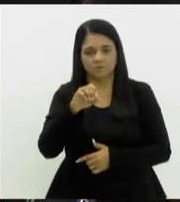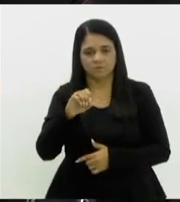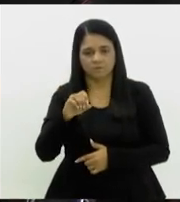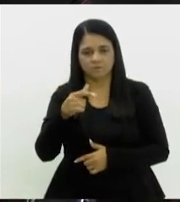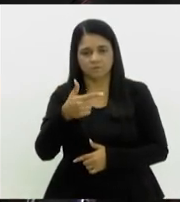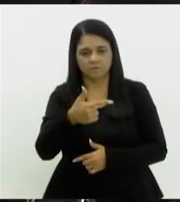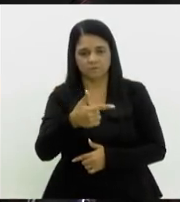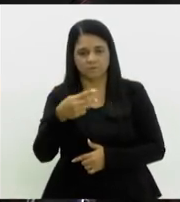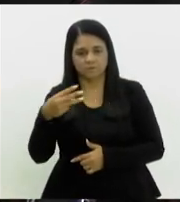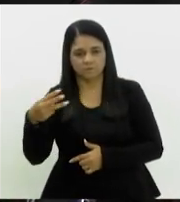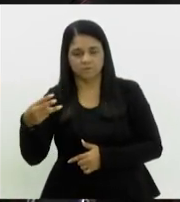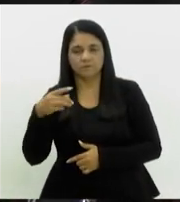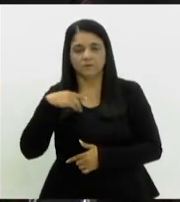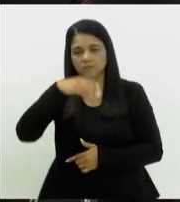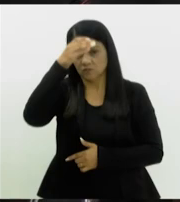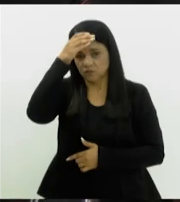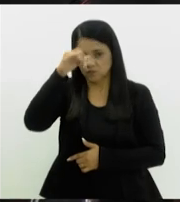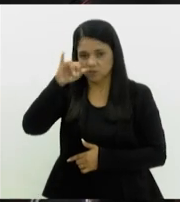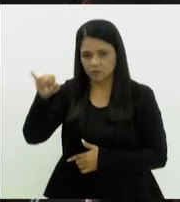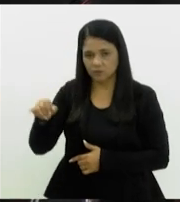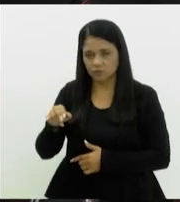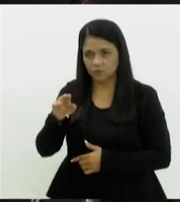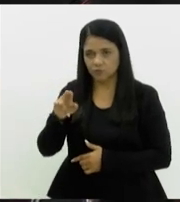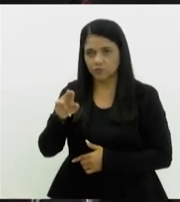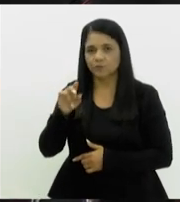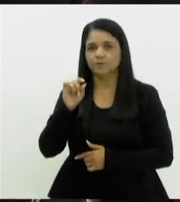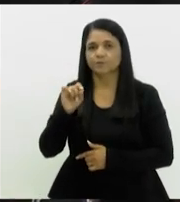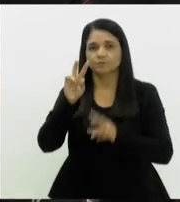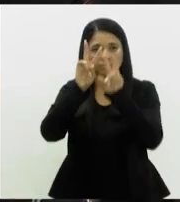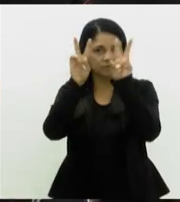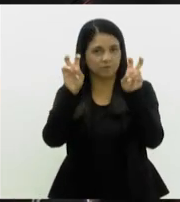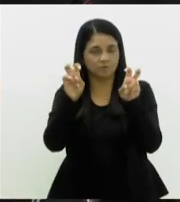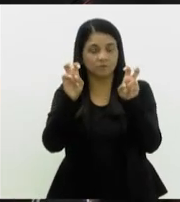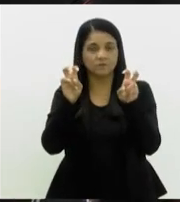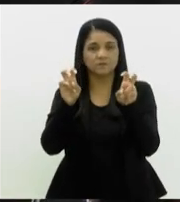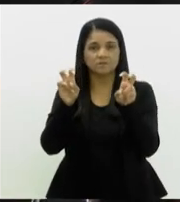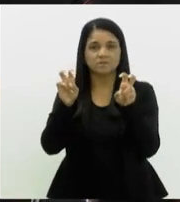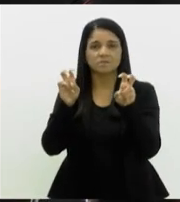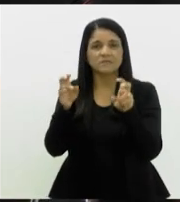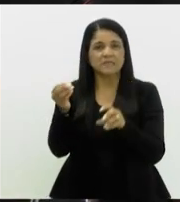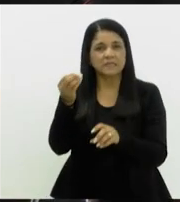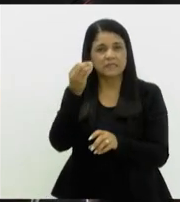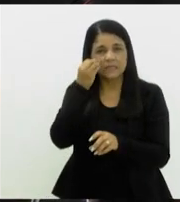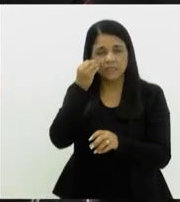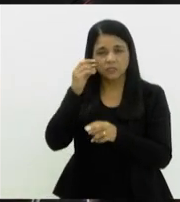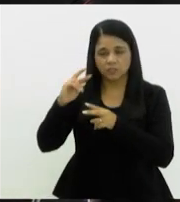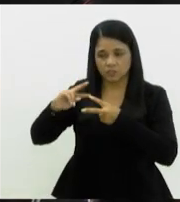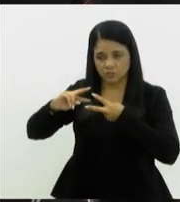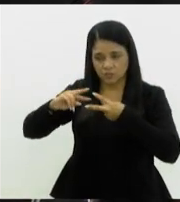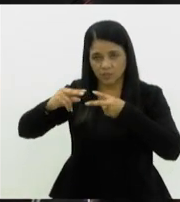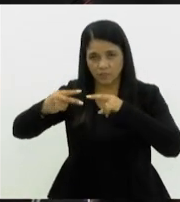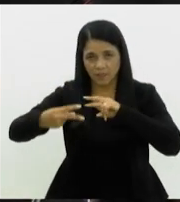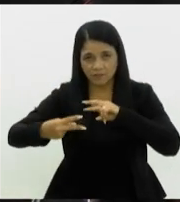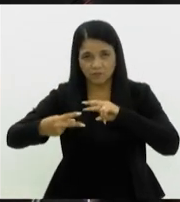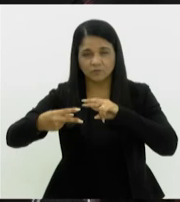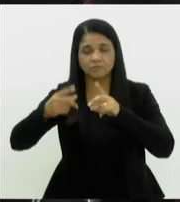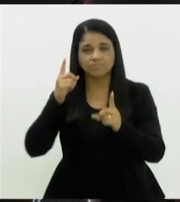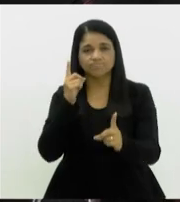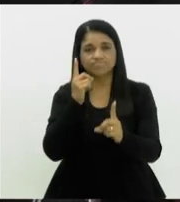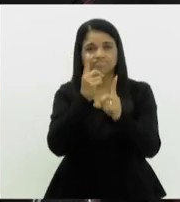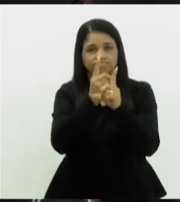de autoria deputada Tia Ju, que dispõe sobre o rastreamento e teste genético para